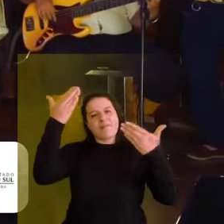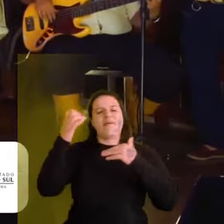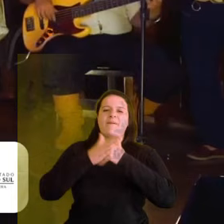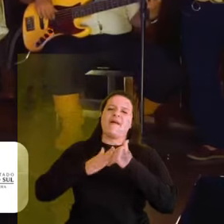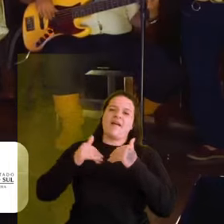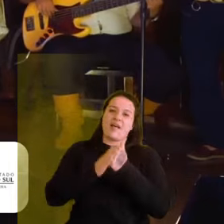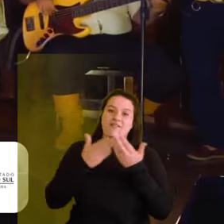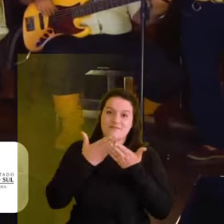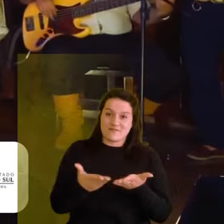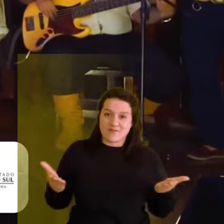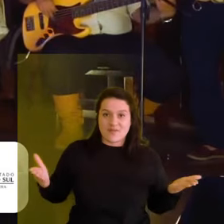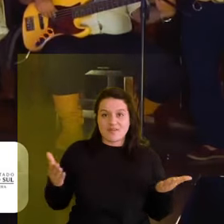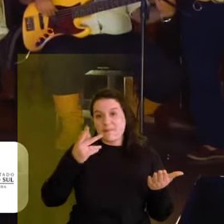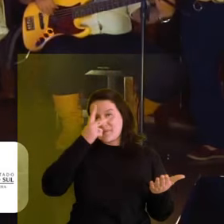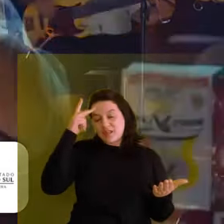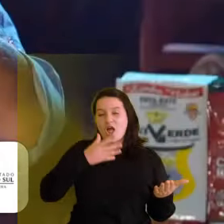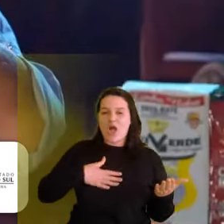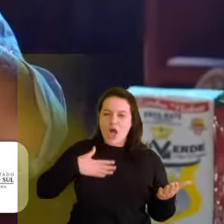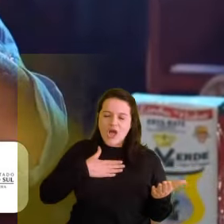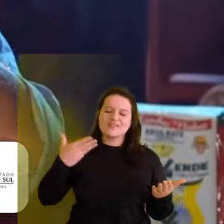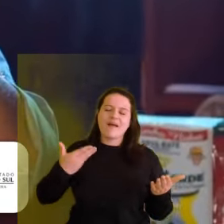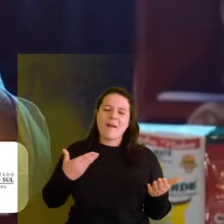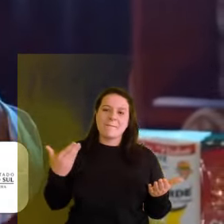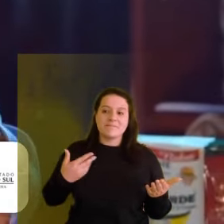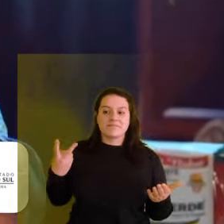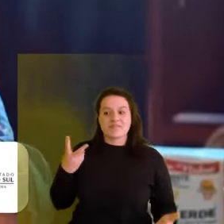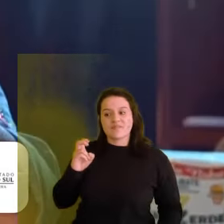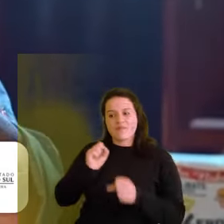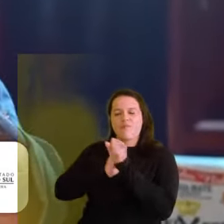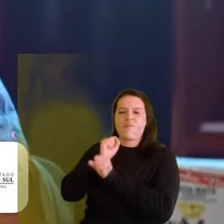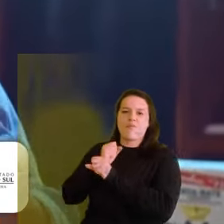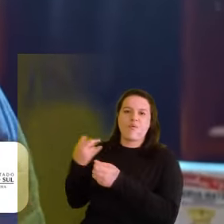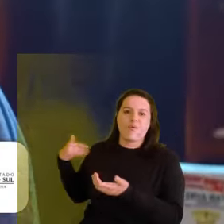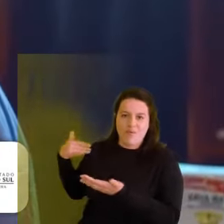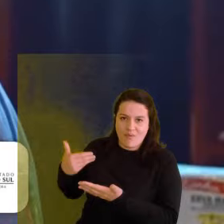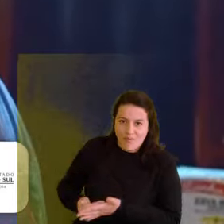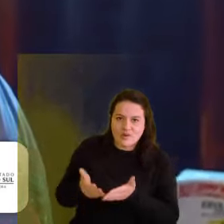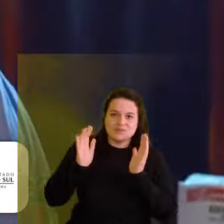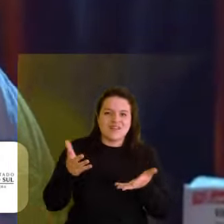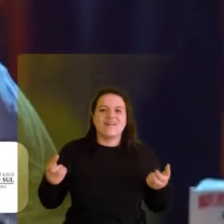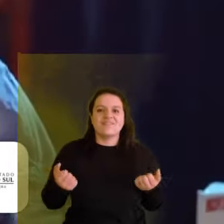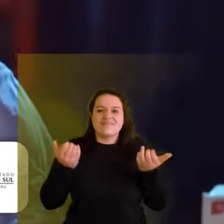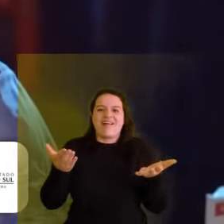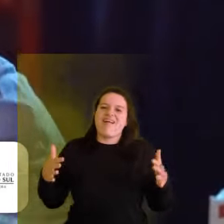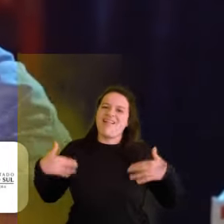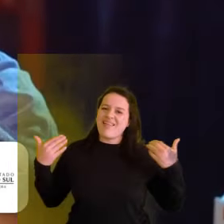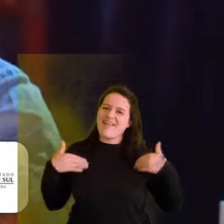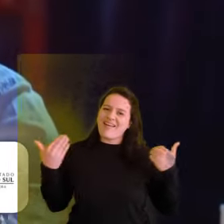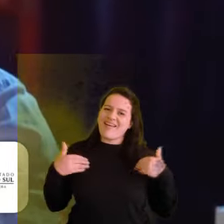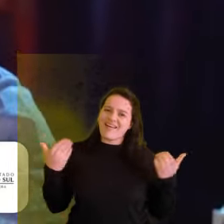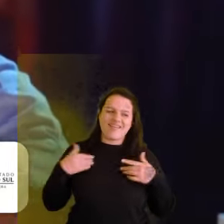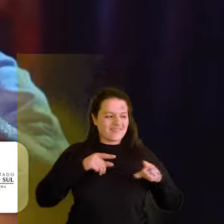amigos, desses 25 anos que nos dão alegria de acompanhar Chiquito e Bordoneio nos bailes,